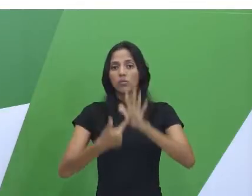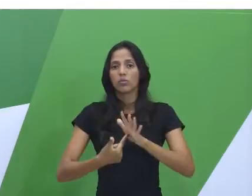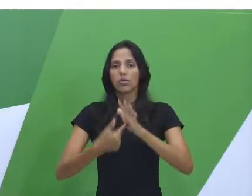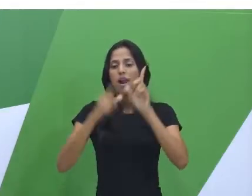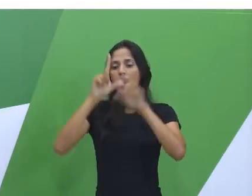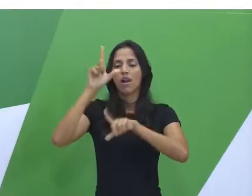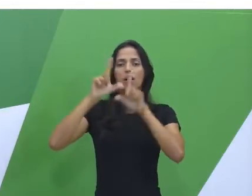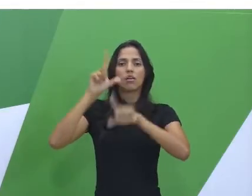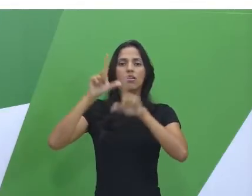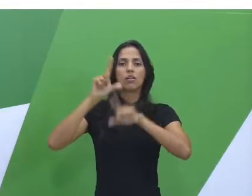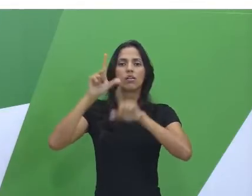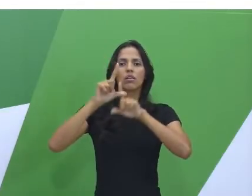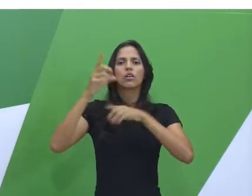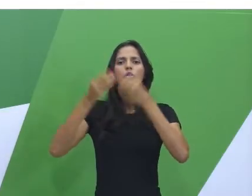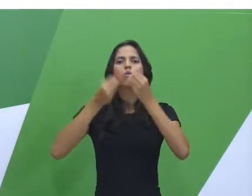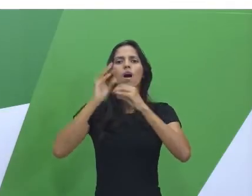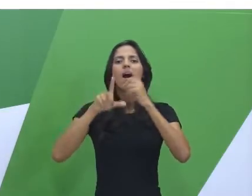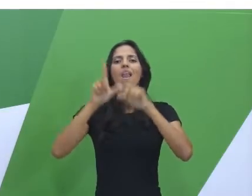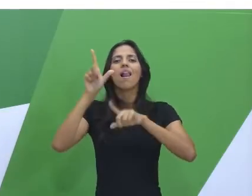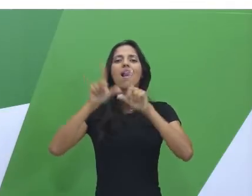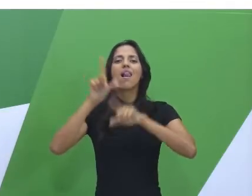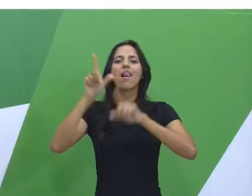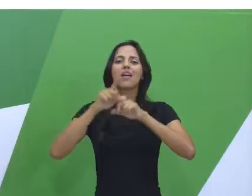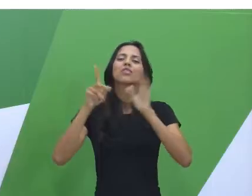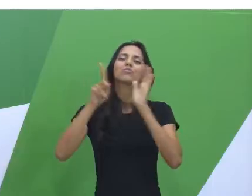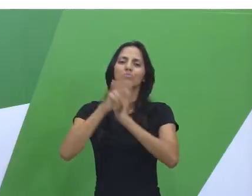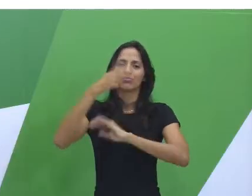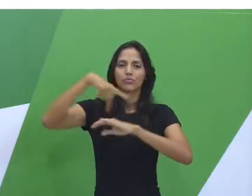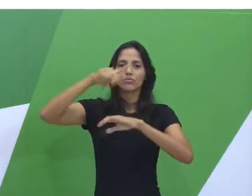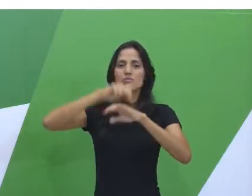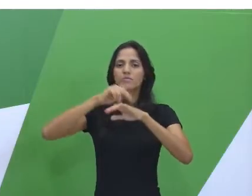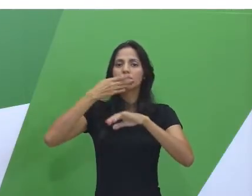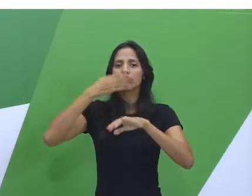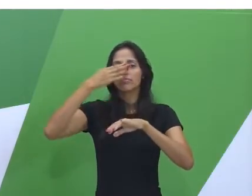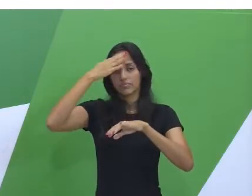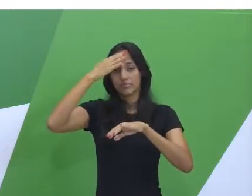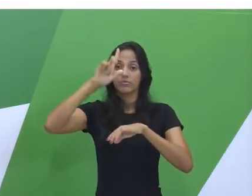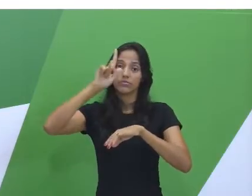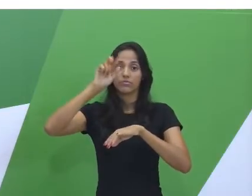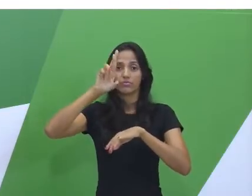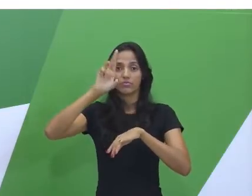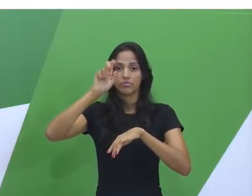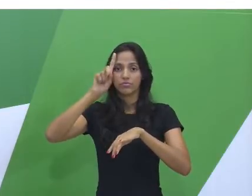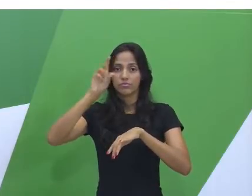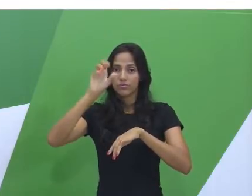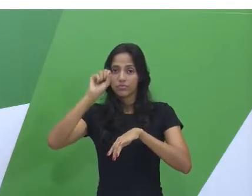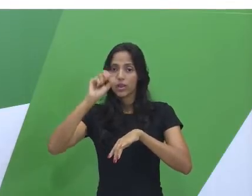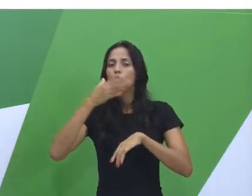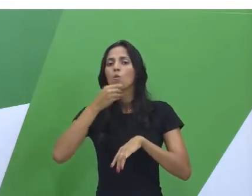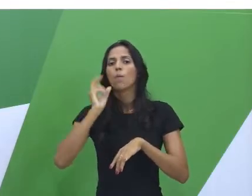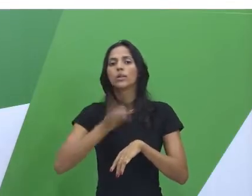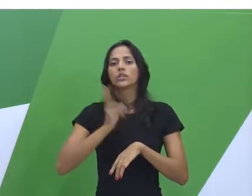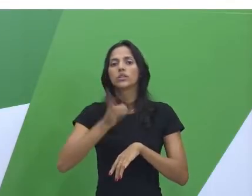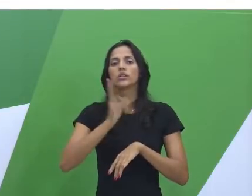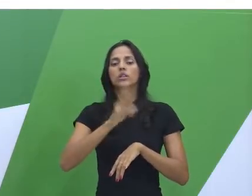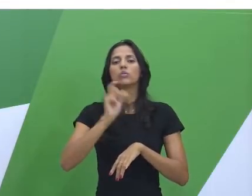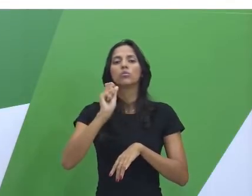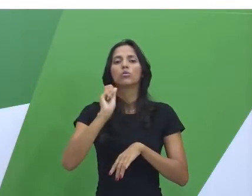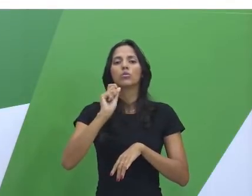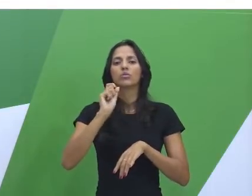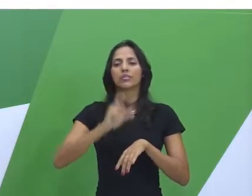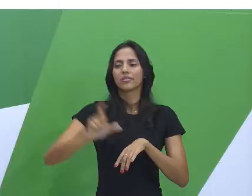por letras. Quais foram as letras? As letras gregas, né? Ora, o homem sempre ele